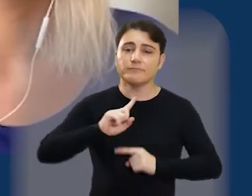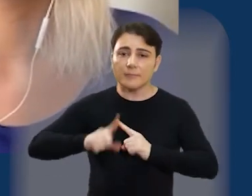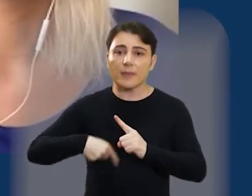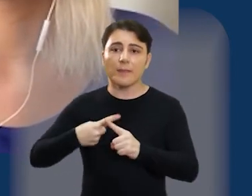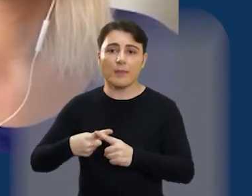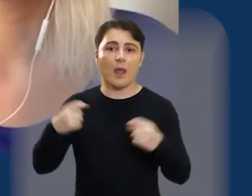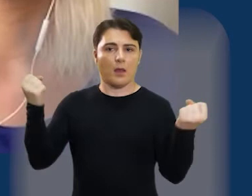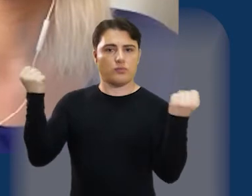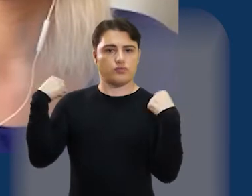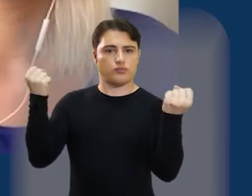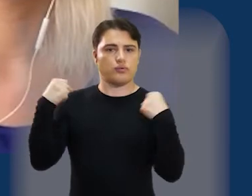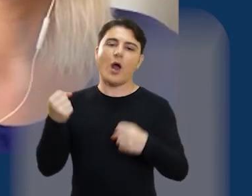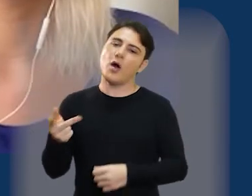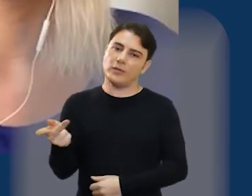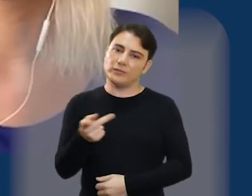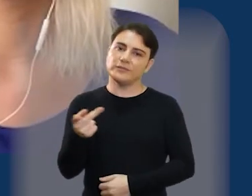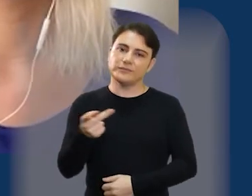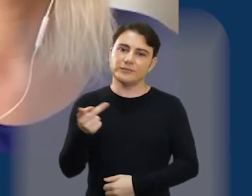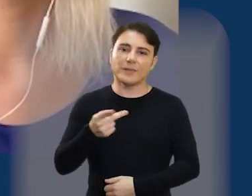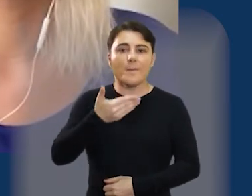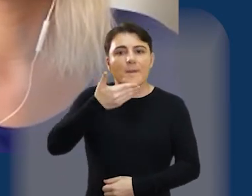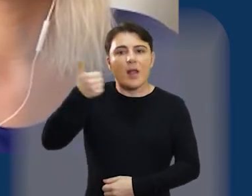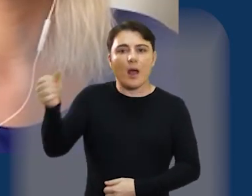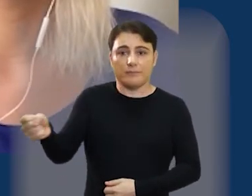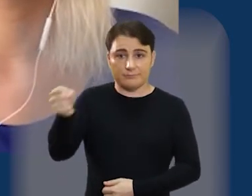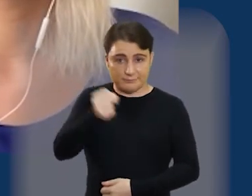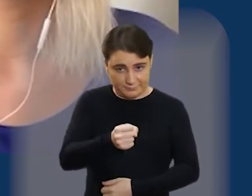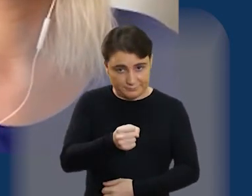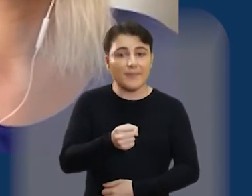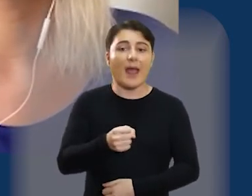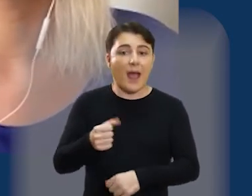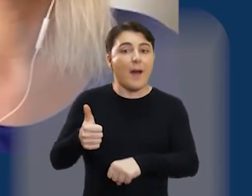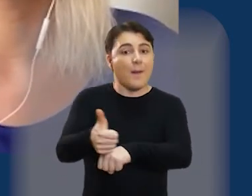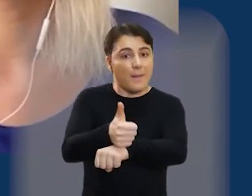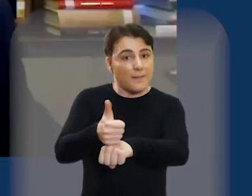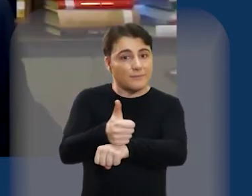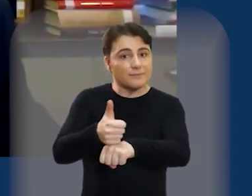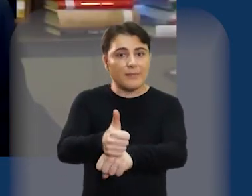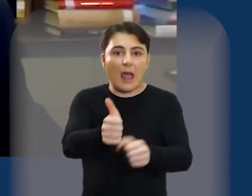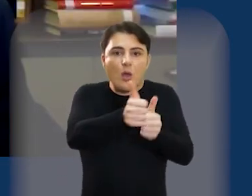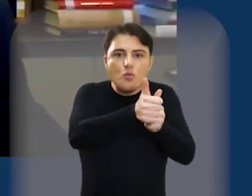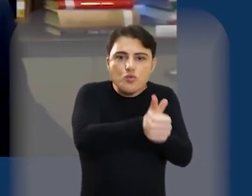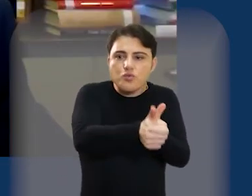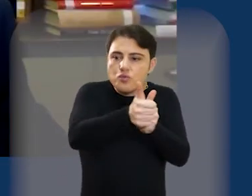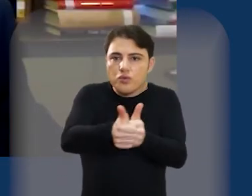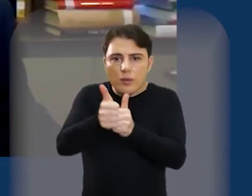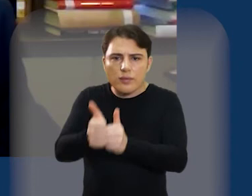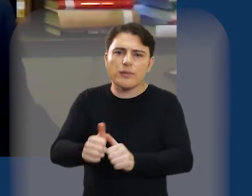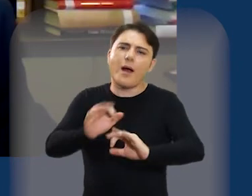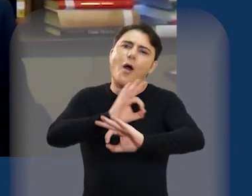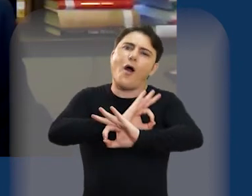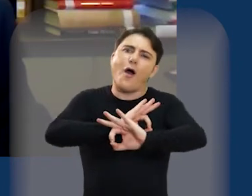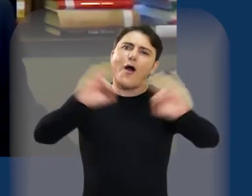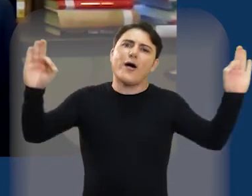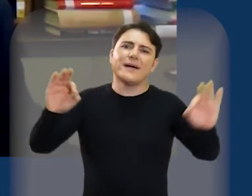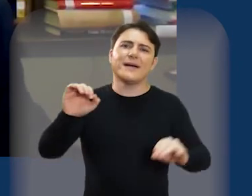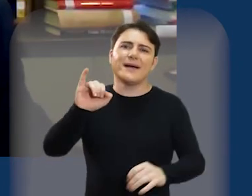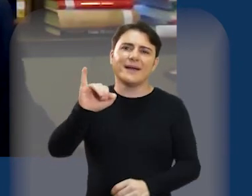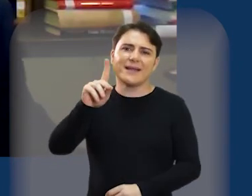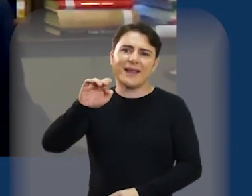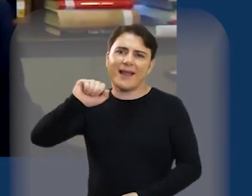nutrição e, evidentemente, atividade física. Os dois, lógico, preferencialmente, se puder